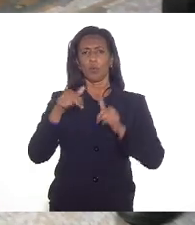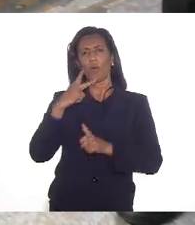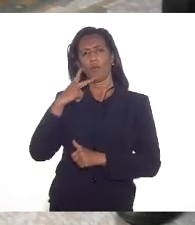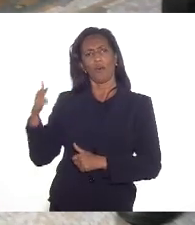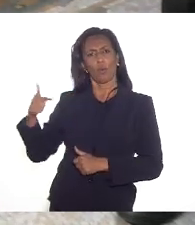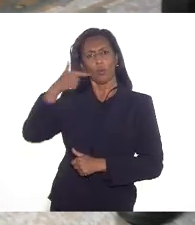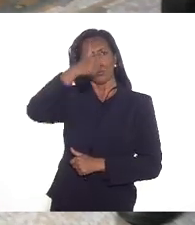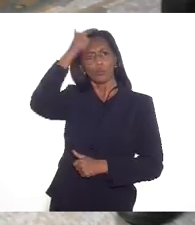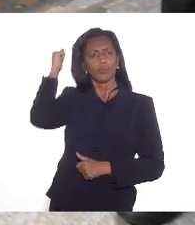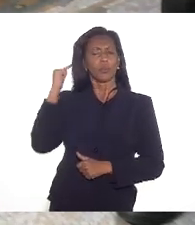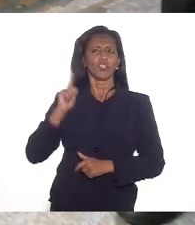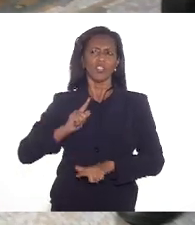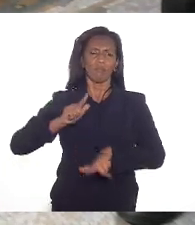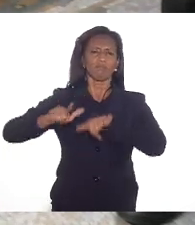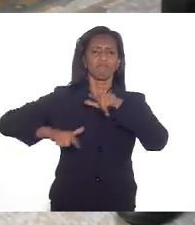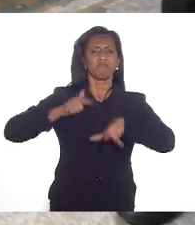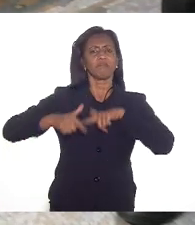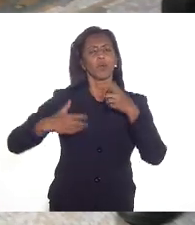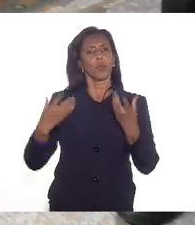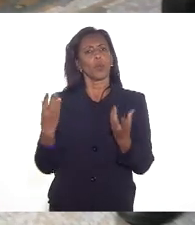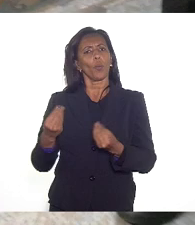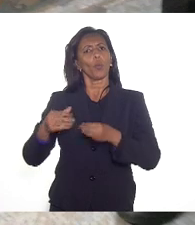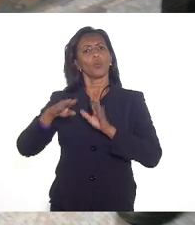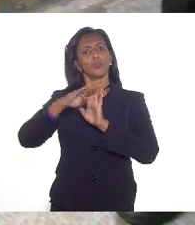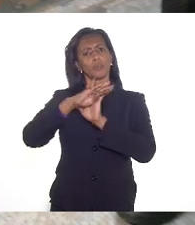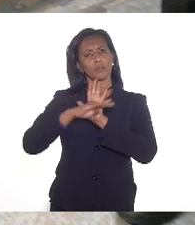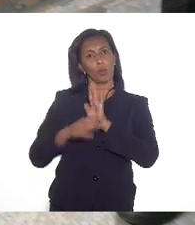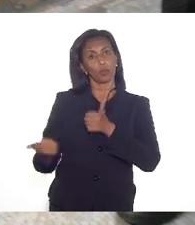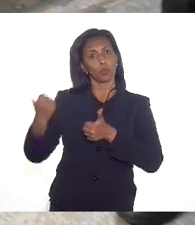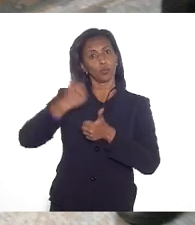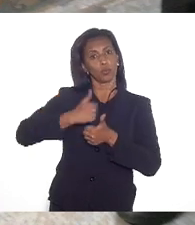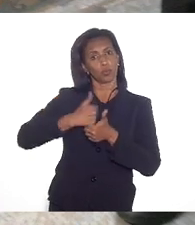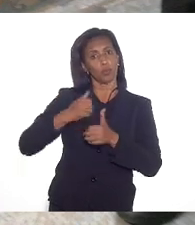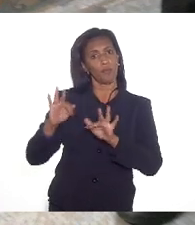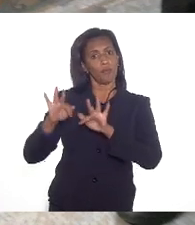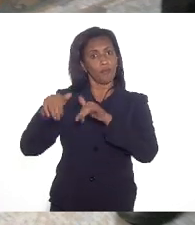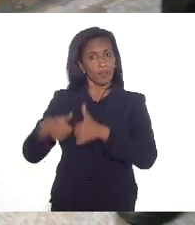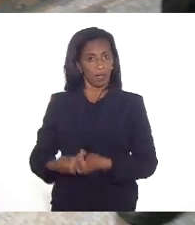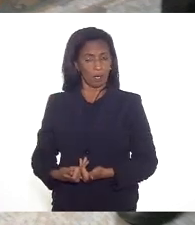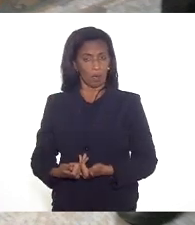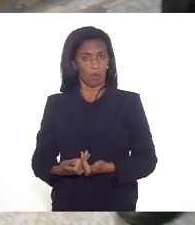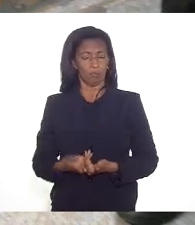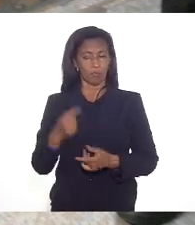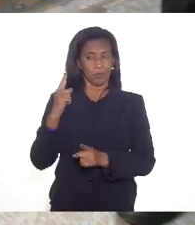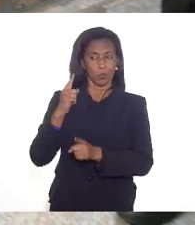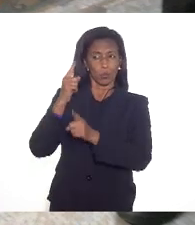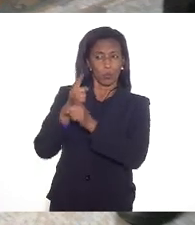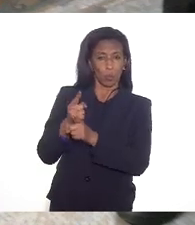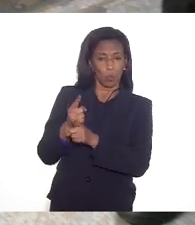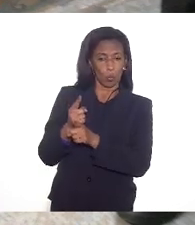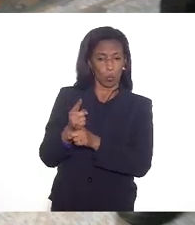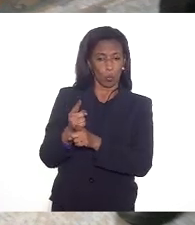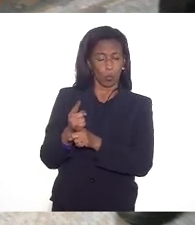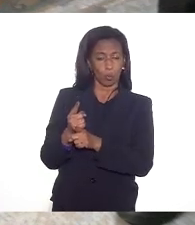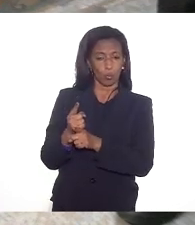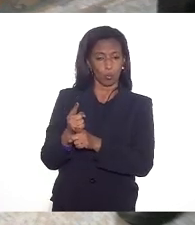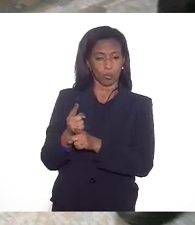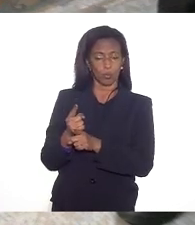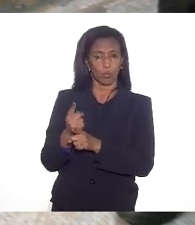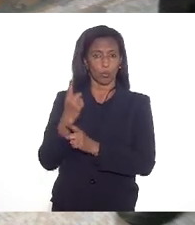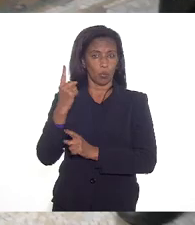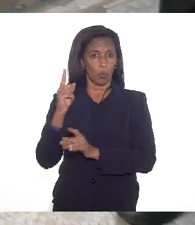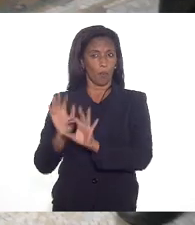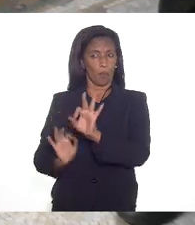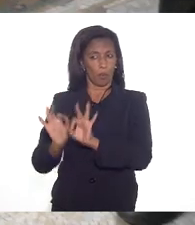estou nós trabalhamos muito nesse projeto no substitutivo o final encontramos no no